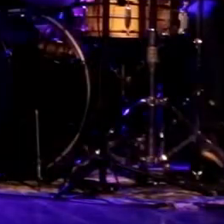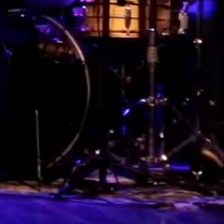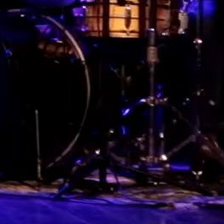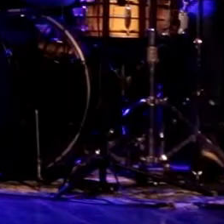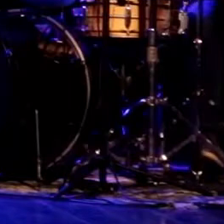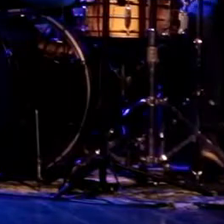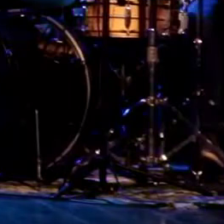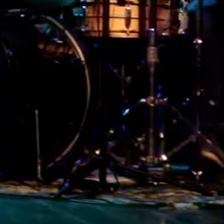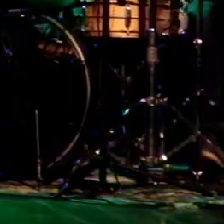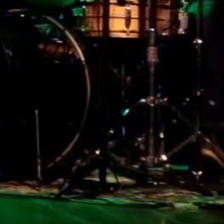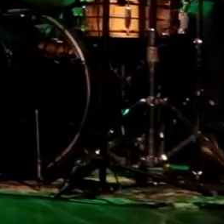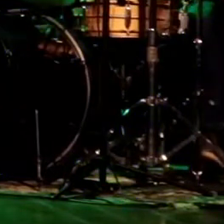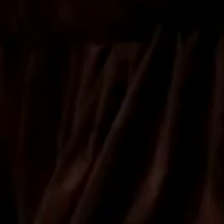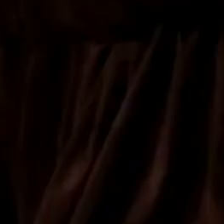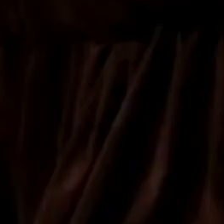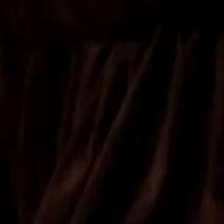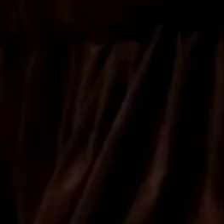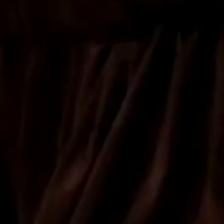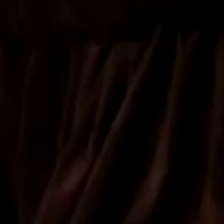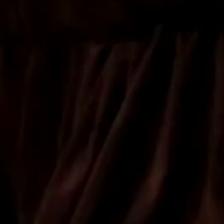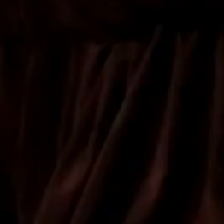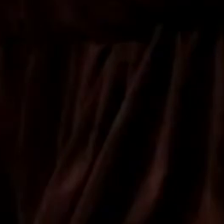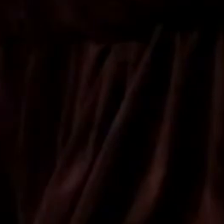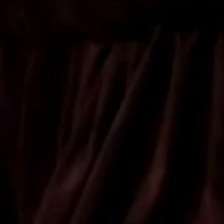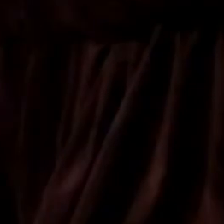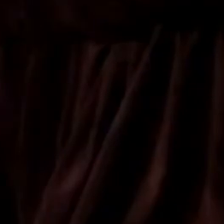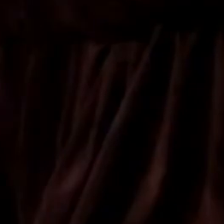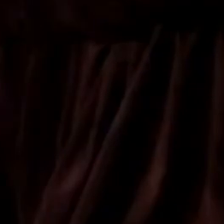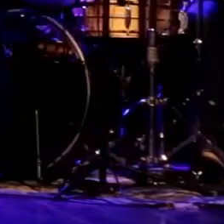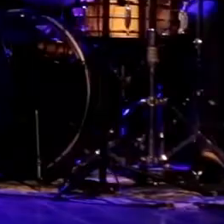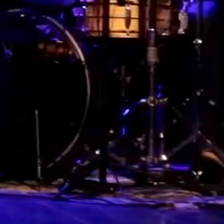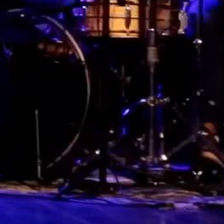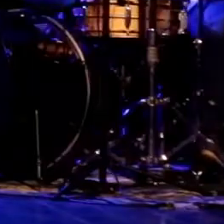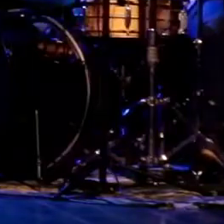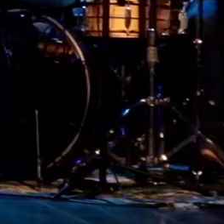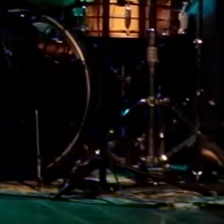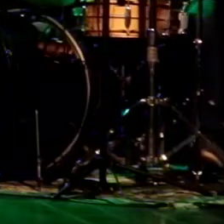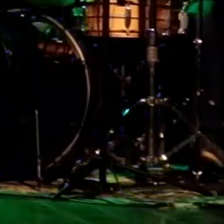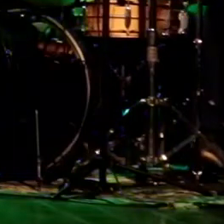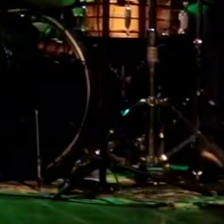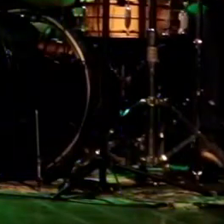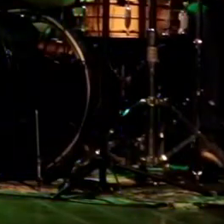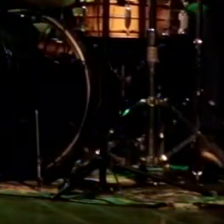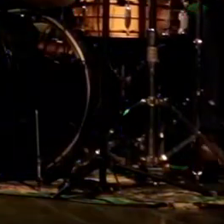maracatus, esse blues de maracatus.